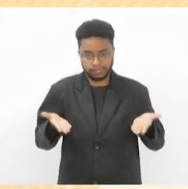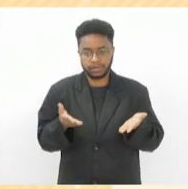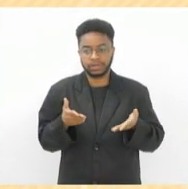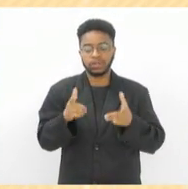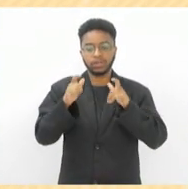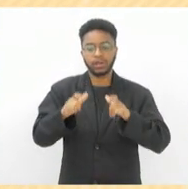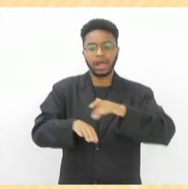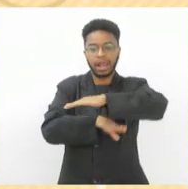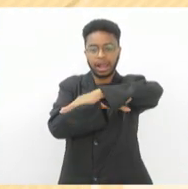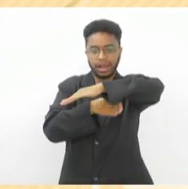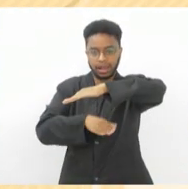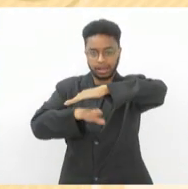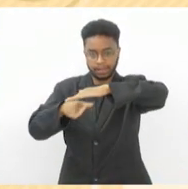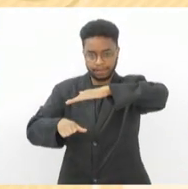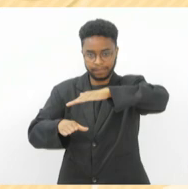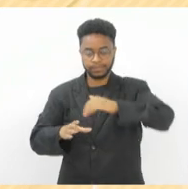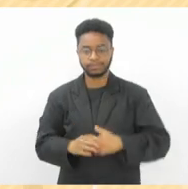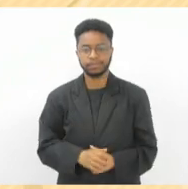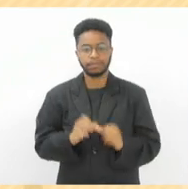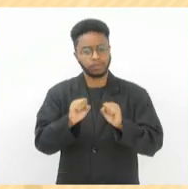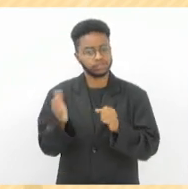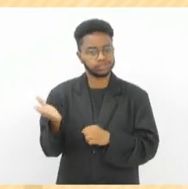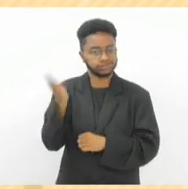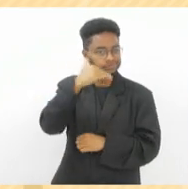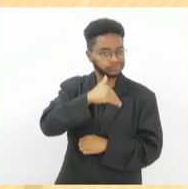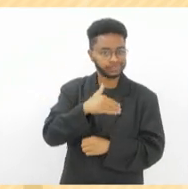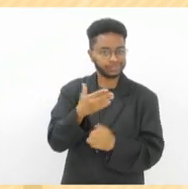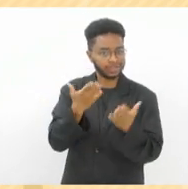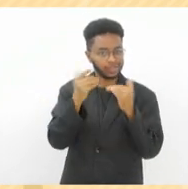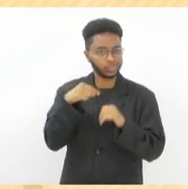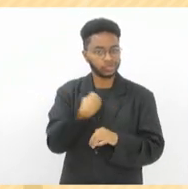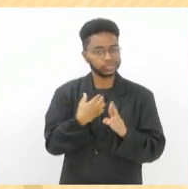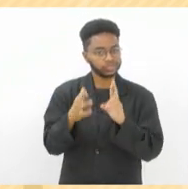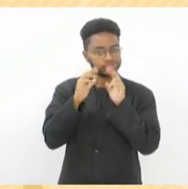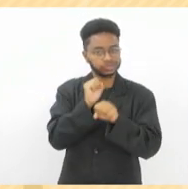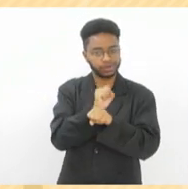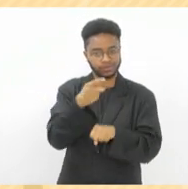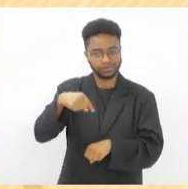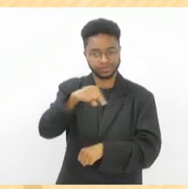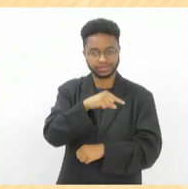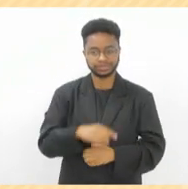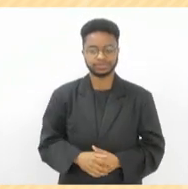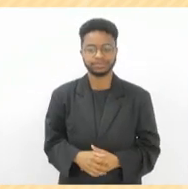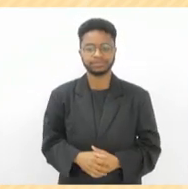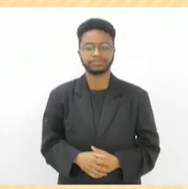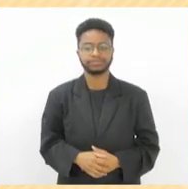Lapa, bonito demais, só chegar, vambora que... Eu espero vocês. Venho só...